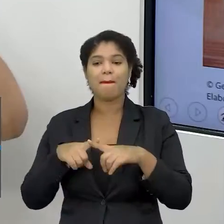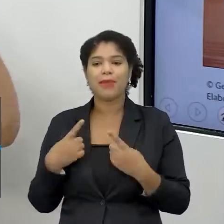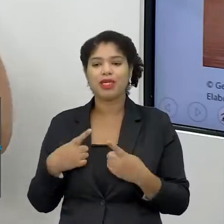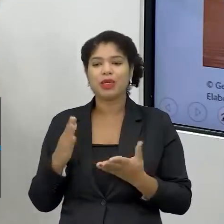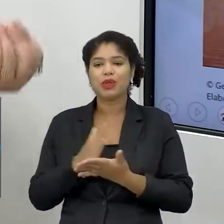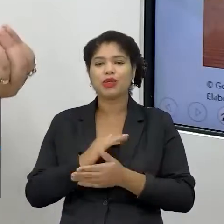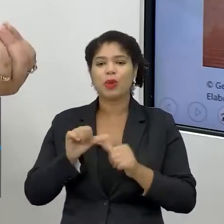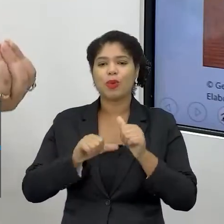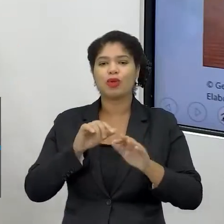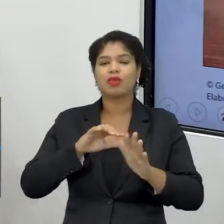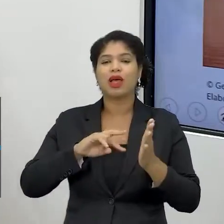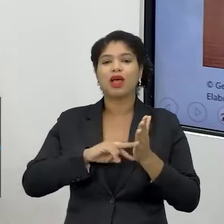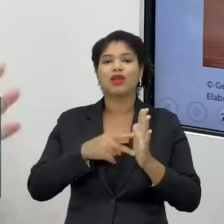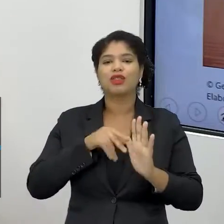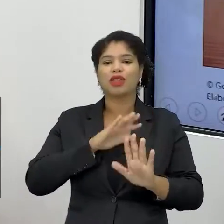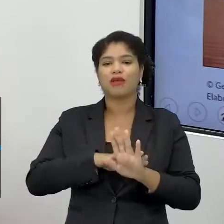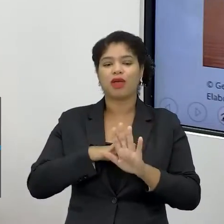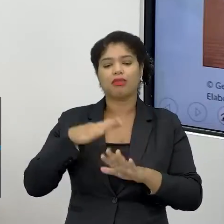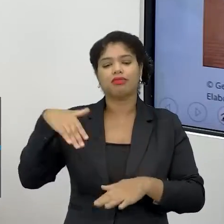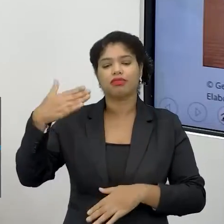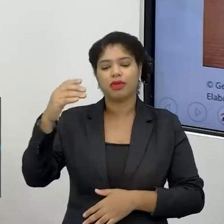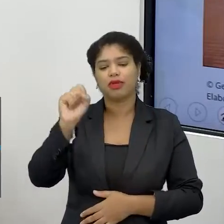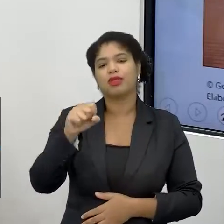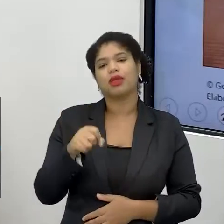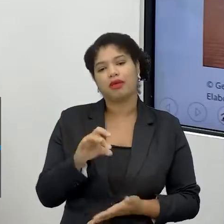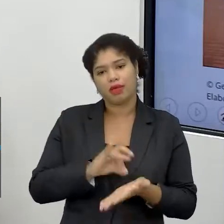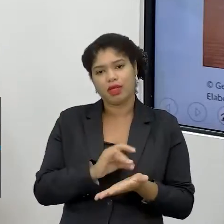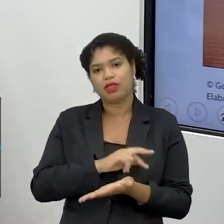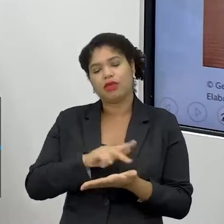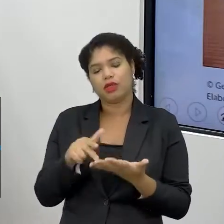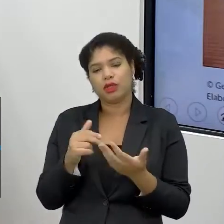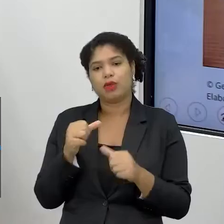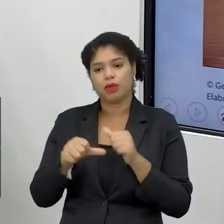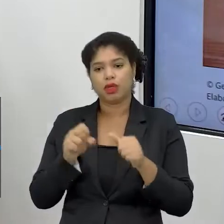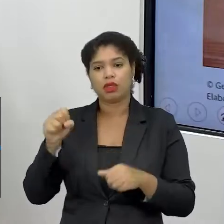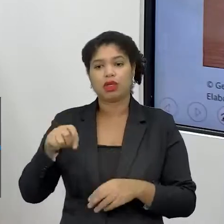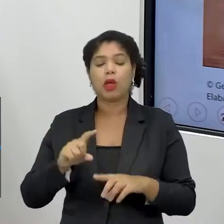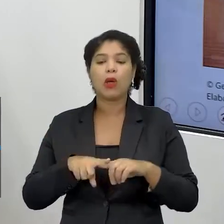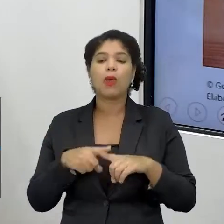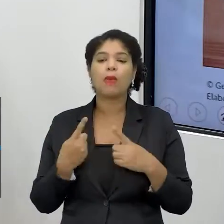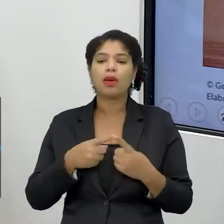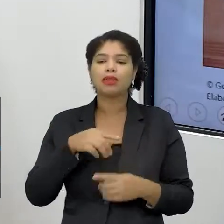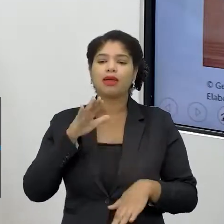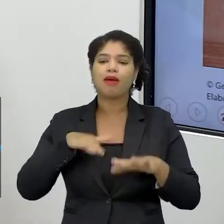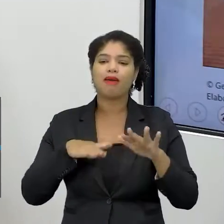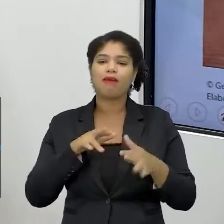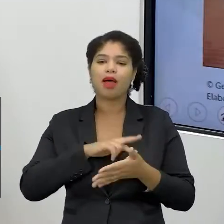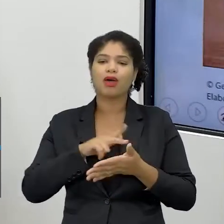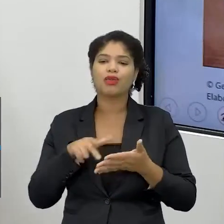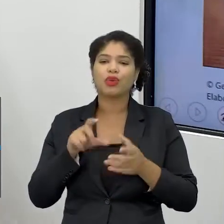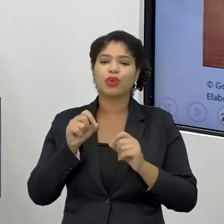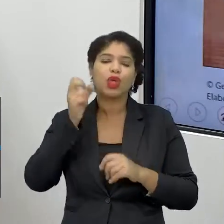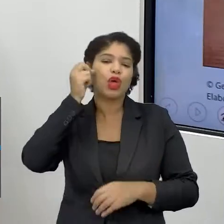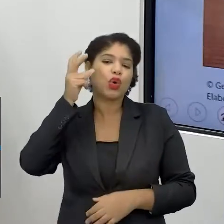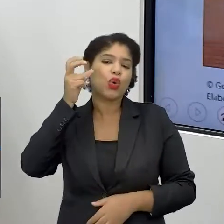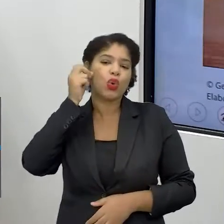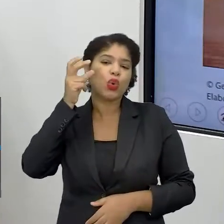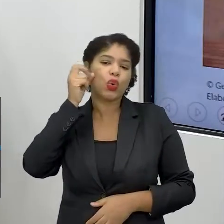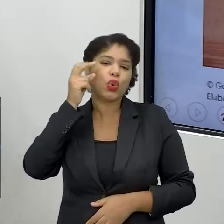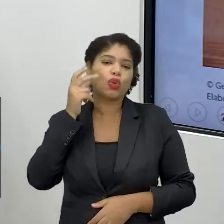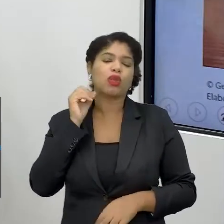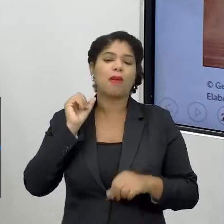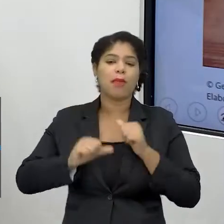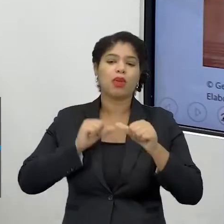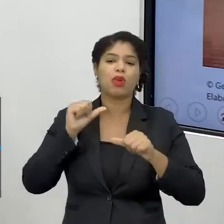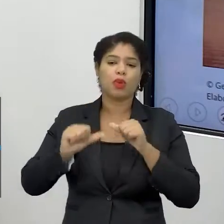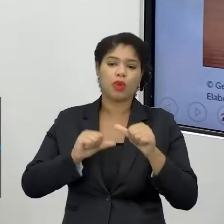de significado ao longo do tempo, muita coisa mudou de significado ao longo do tempo, né? Mas muitas delas, a cultura mudou a um